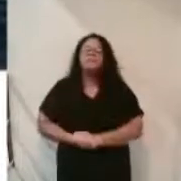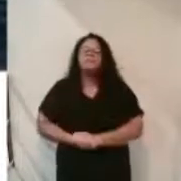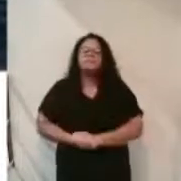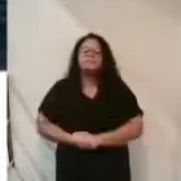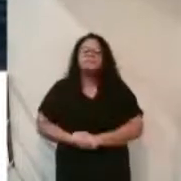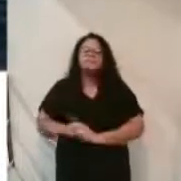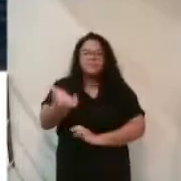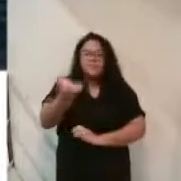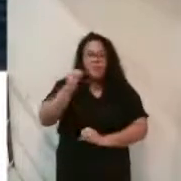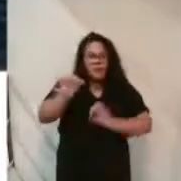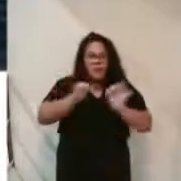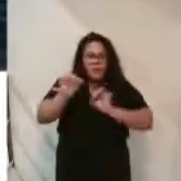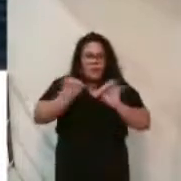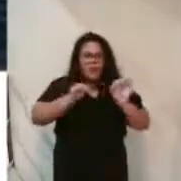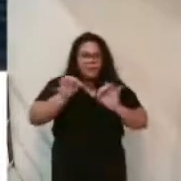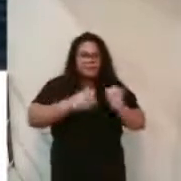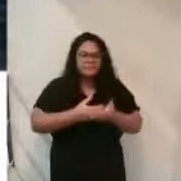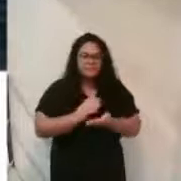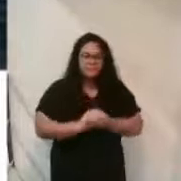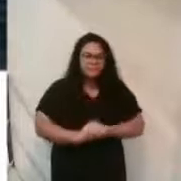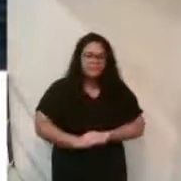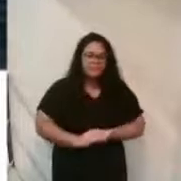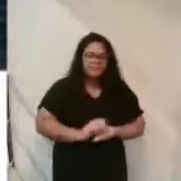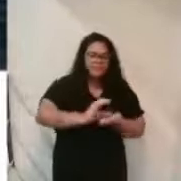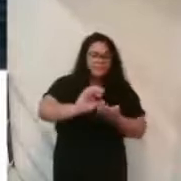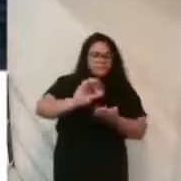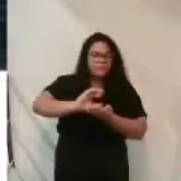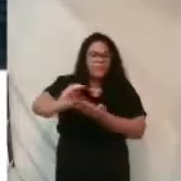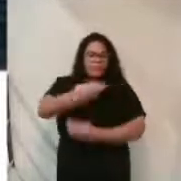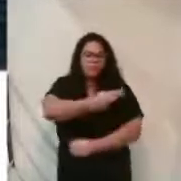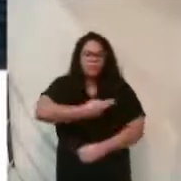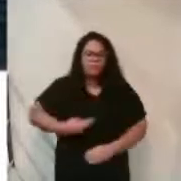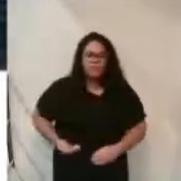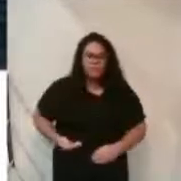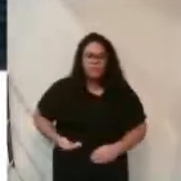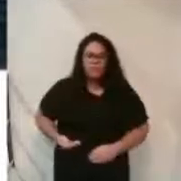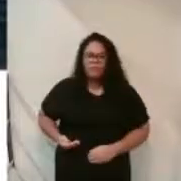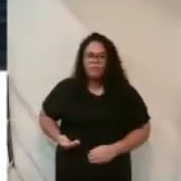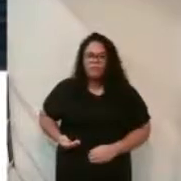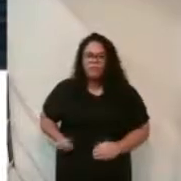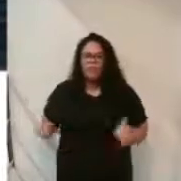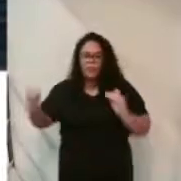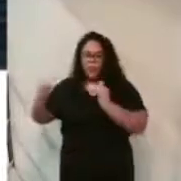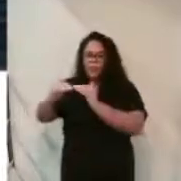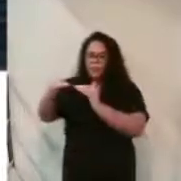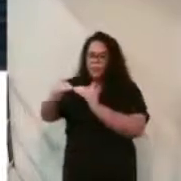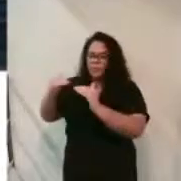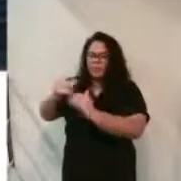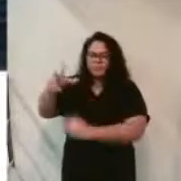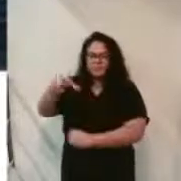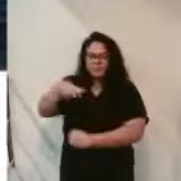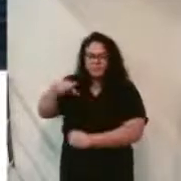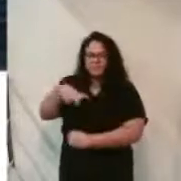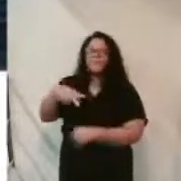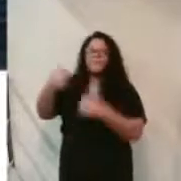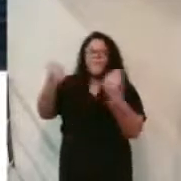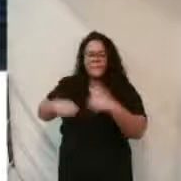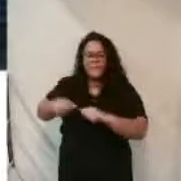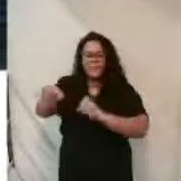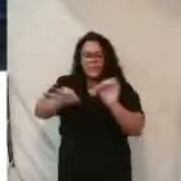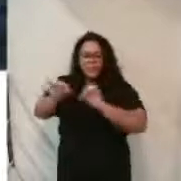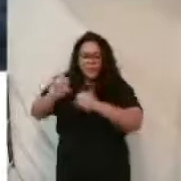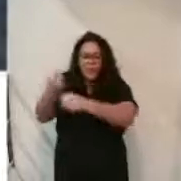Itacuruba, para pegar aquela parte de baixo ali daqueles municípios que não são atendidos pelo pequeno aterro de Petrolândia. Então, pega Belém